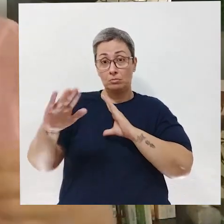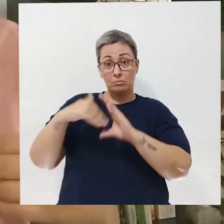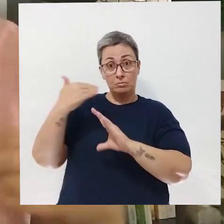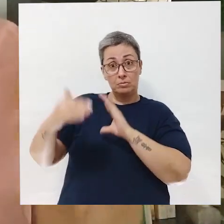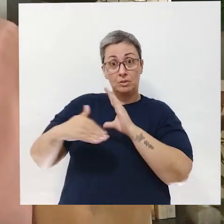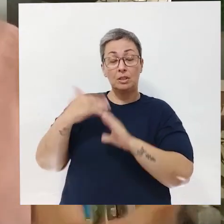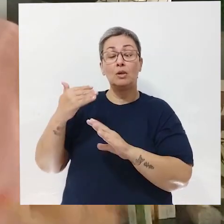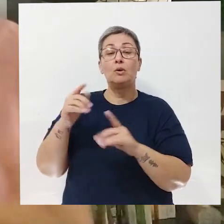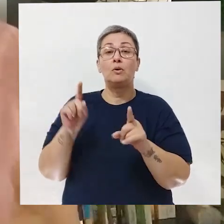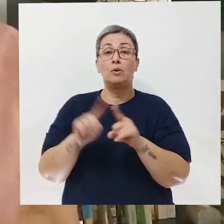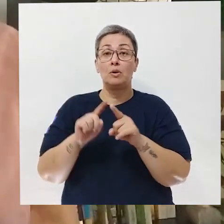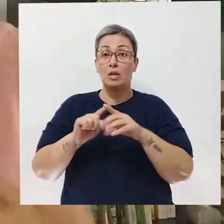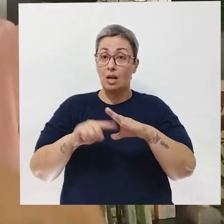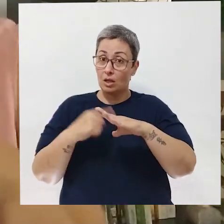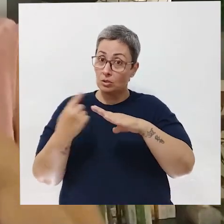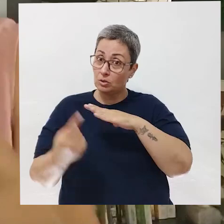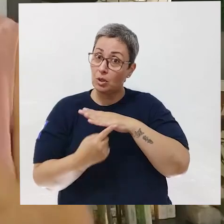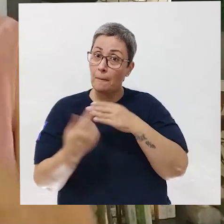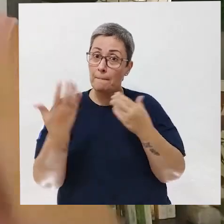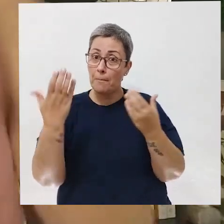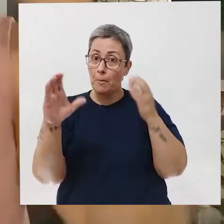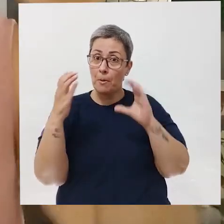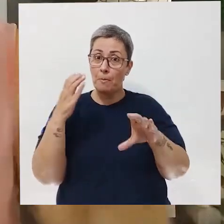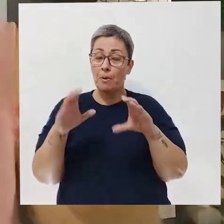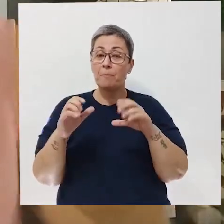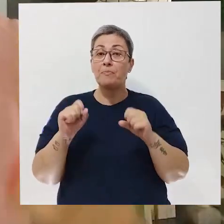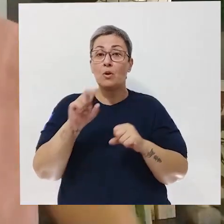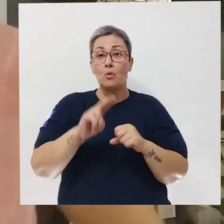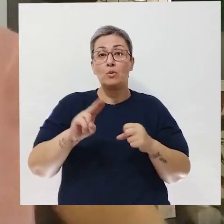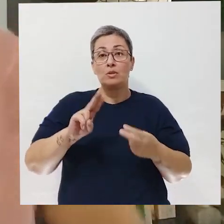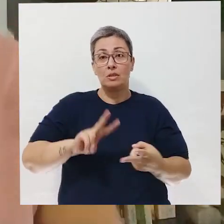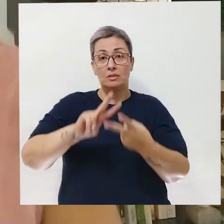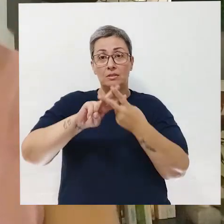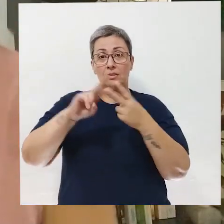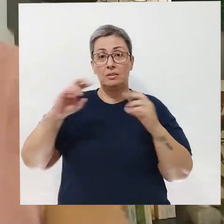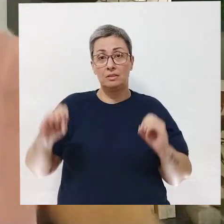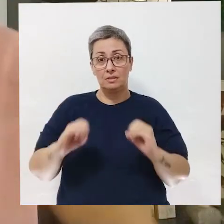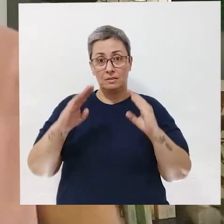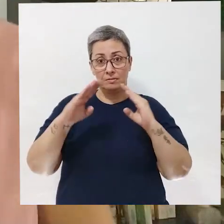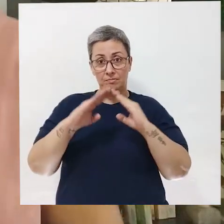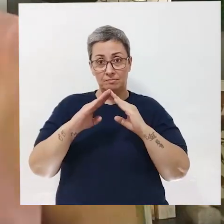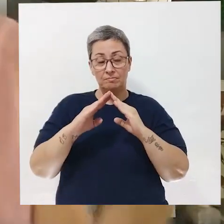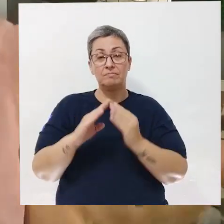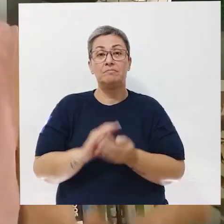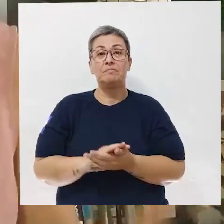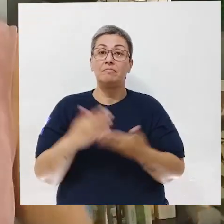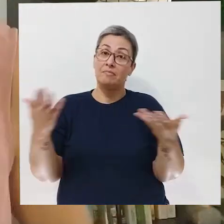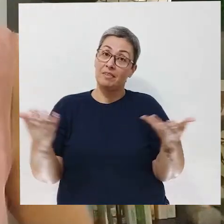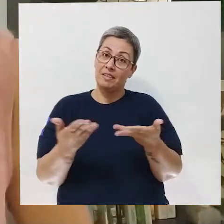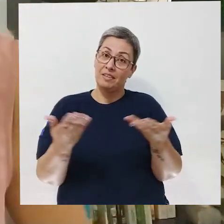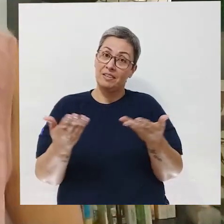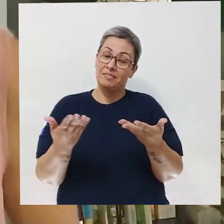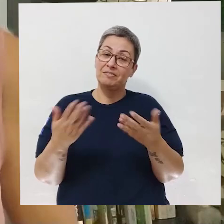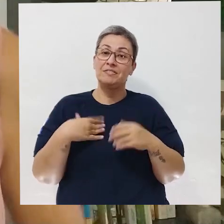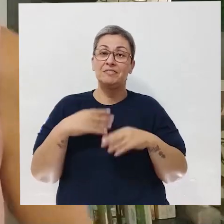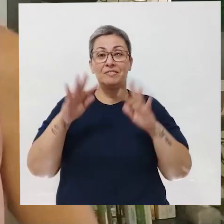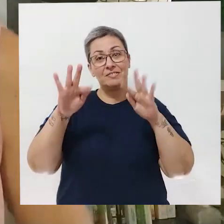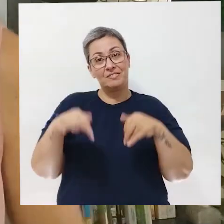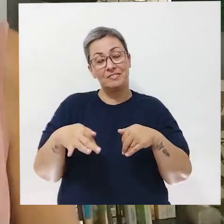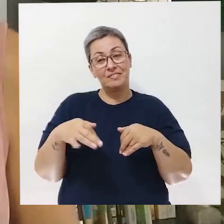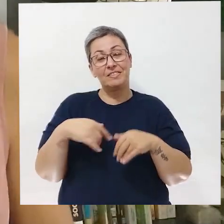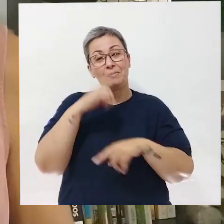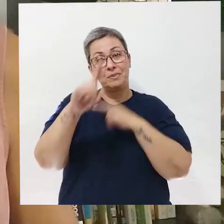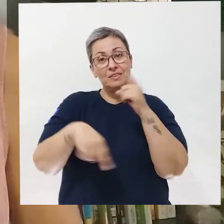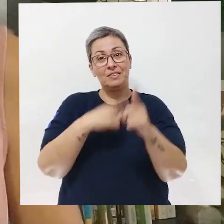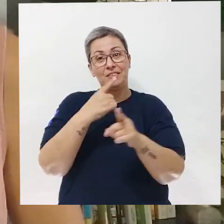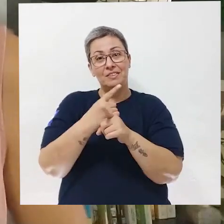aí nas suas redes sociais utilizando a hashtag Saberes em Casa. Por hoje é isso, pessoal. A